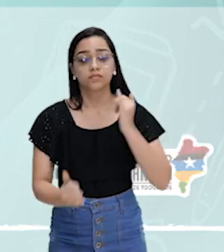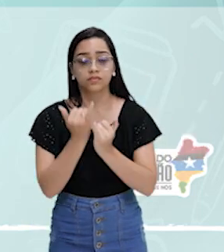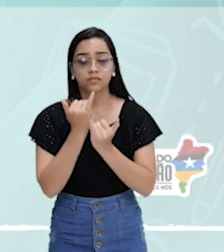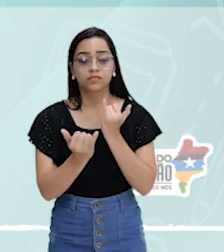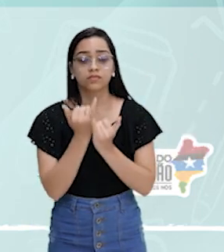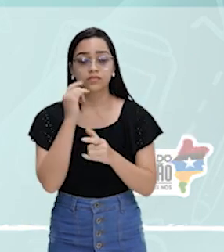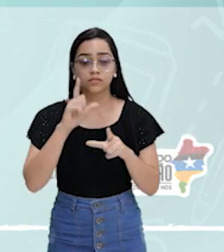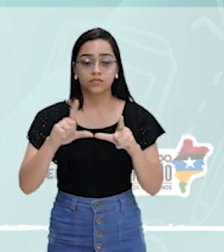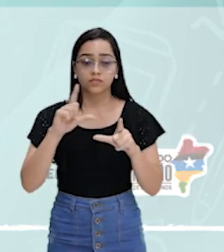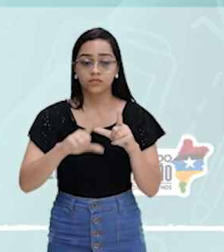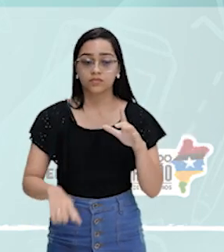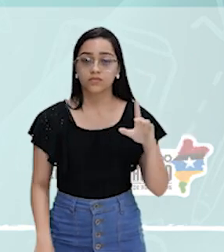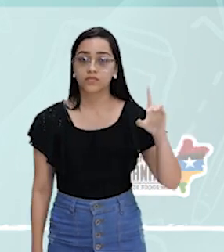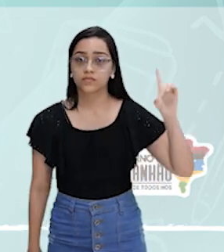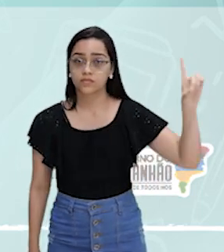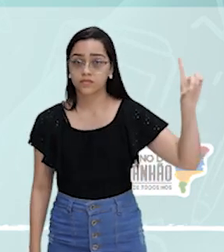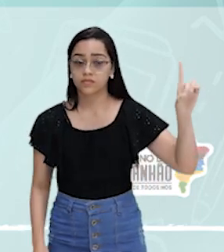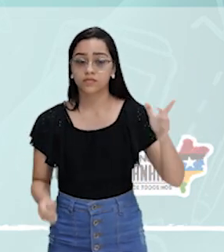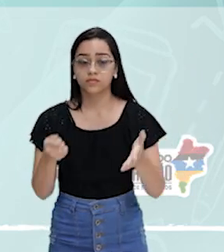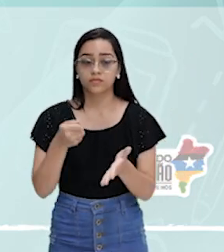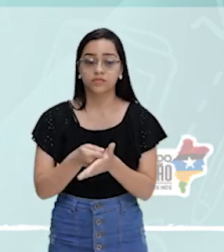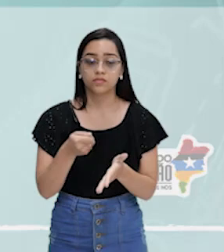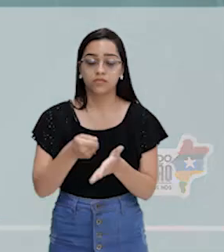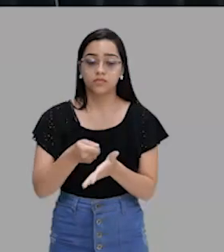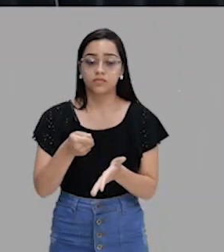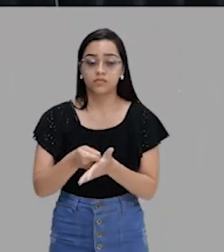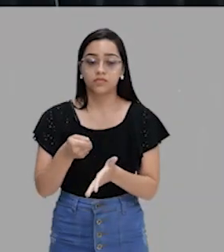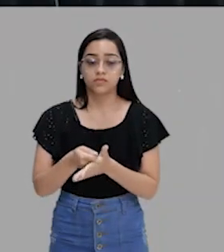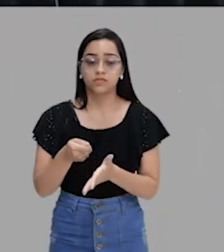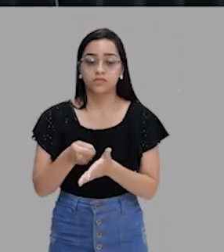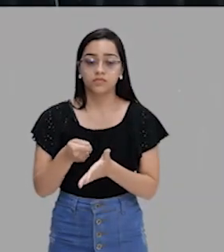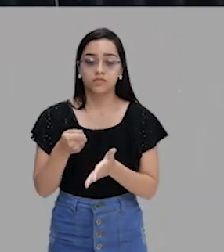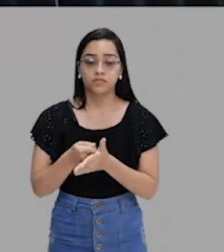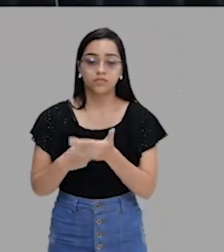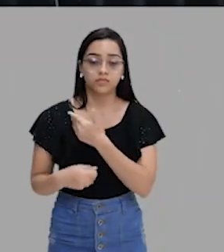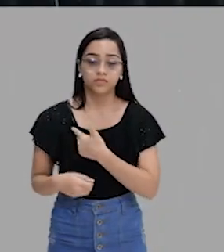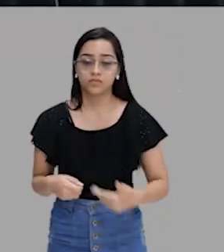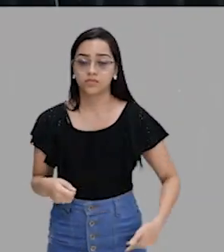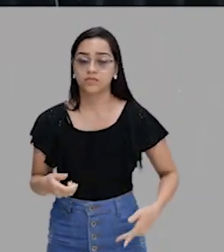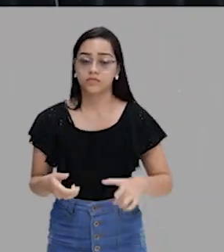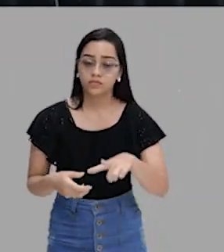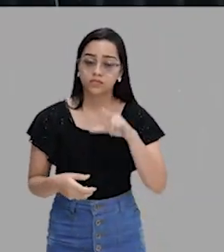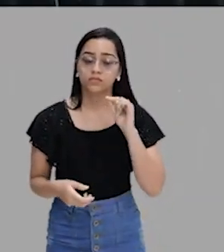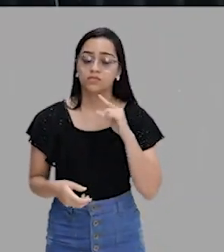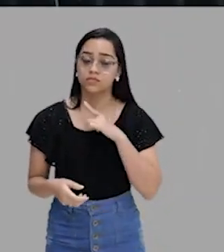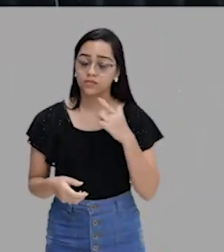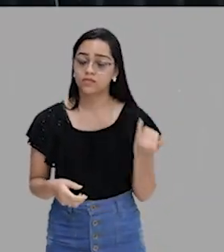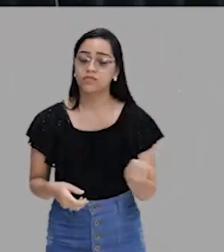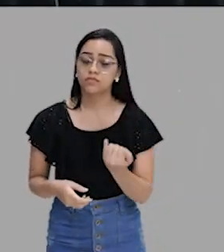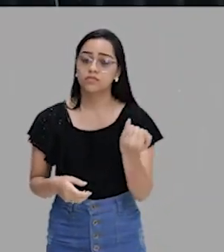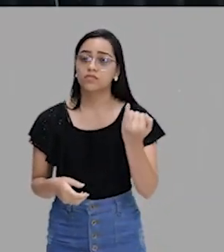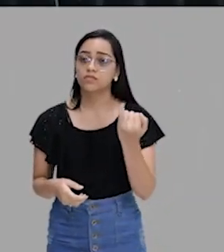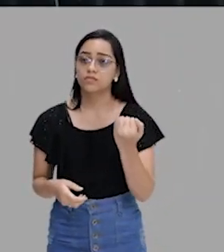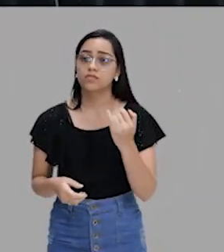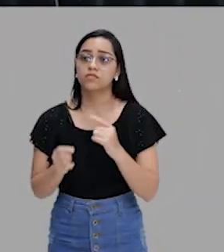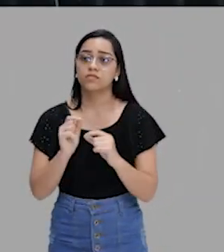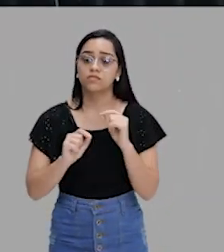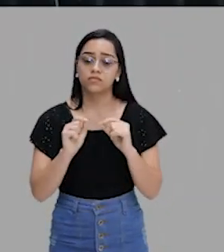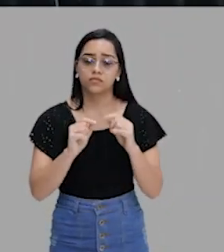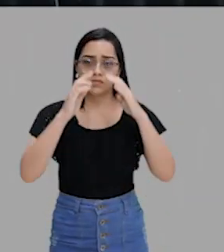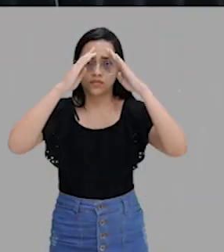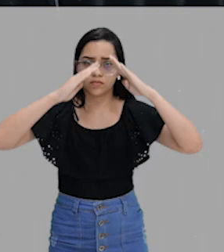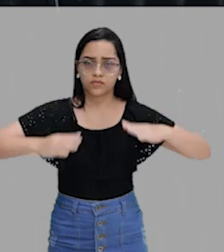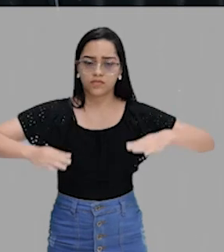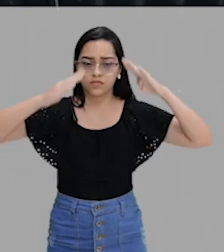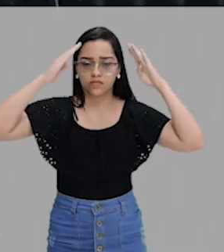com a letra D, que diz é mais direto obrigar os governantes a tomar uma decisão de relevância. Obviamente, se o terminal